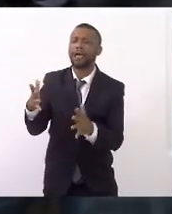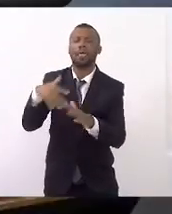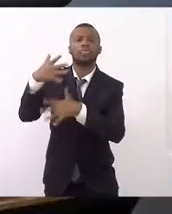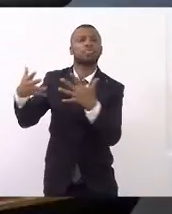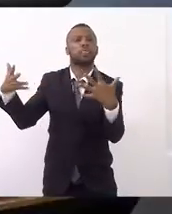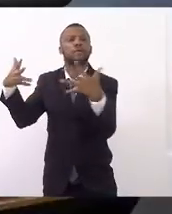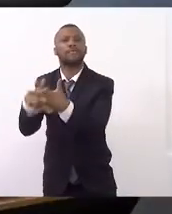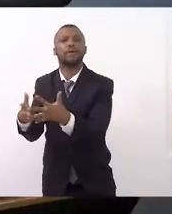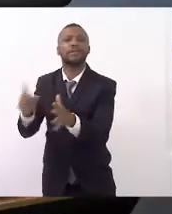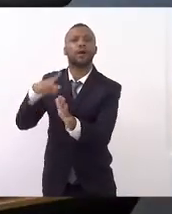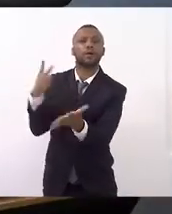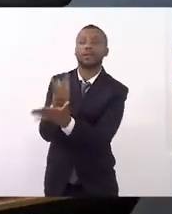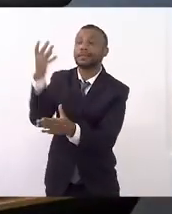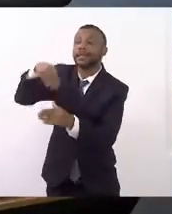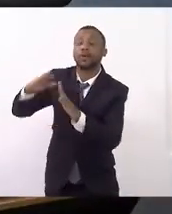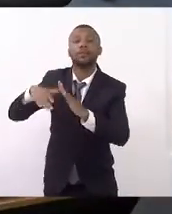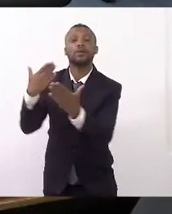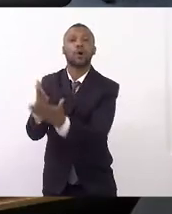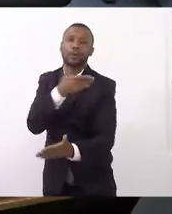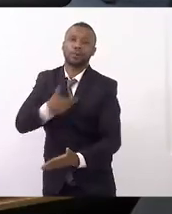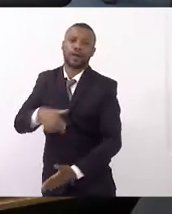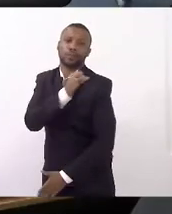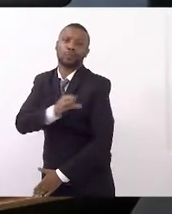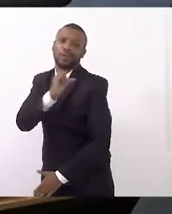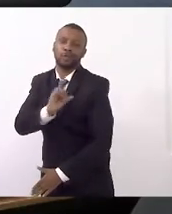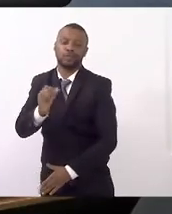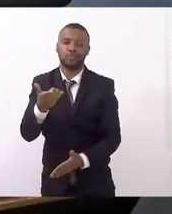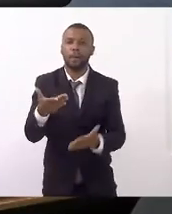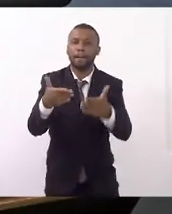Para encaminhar, presidente.